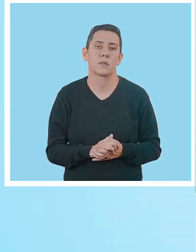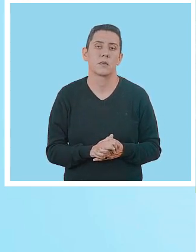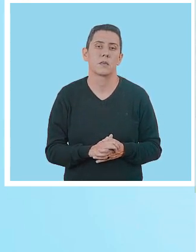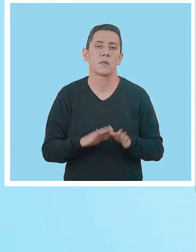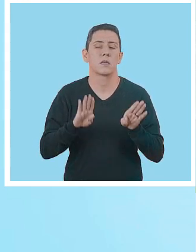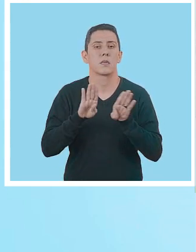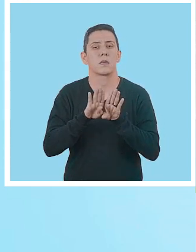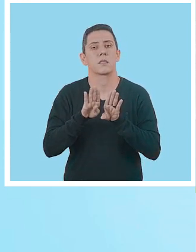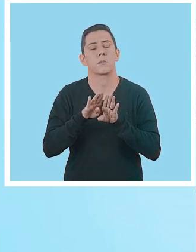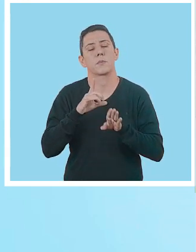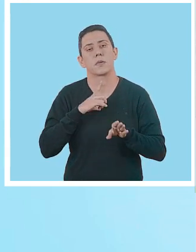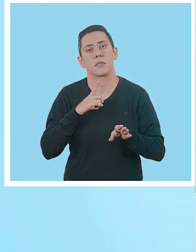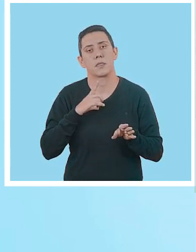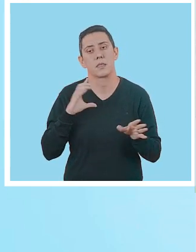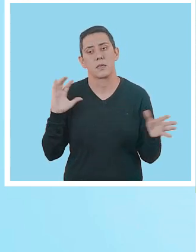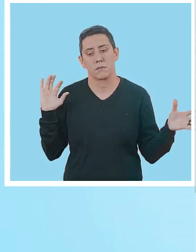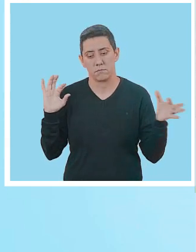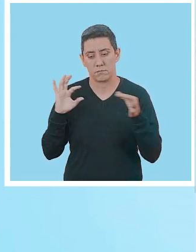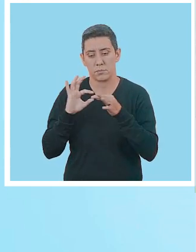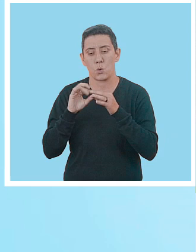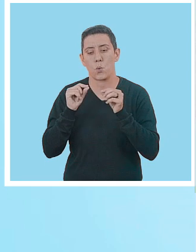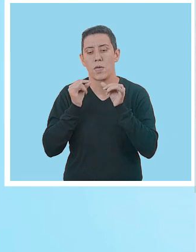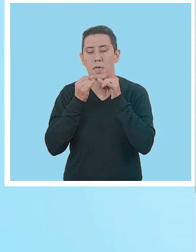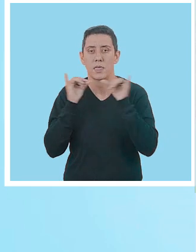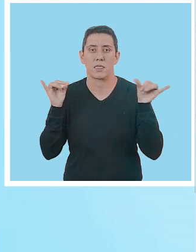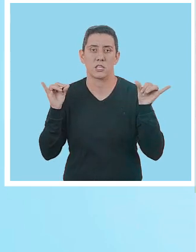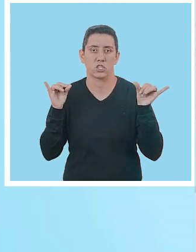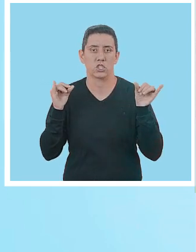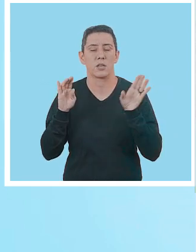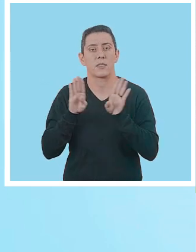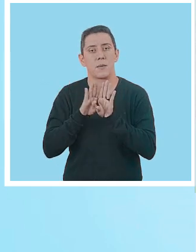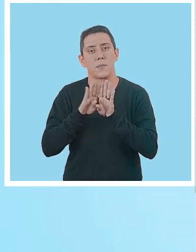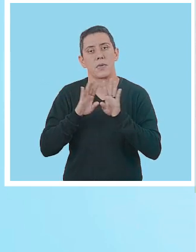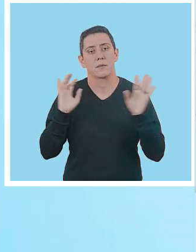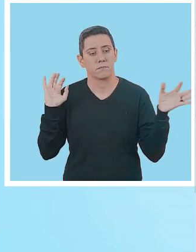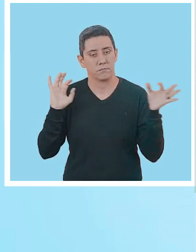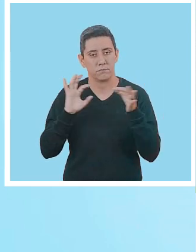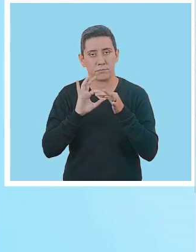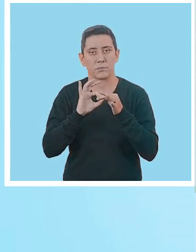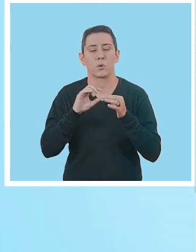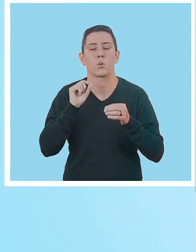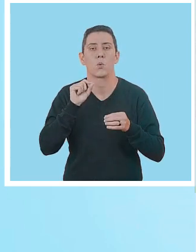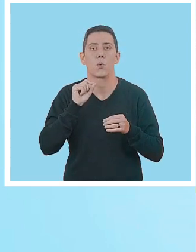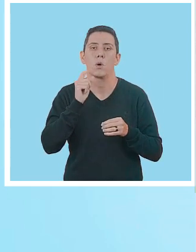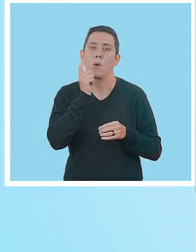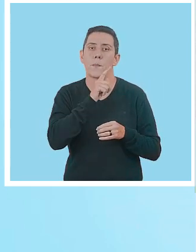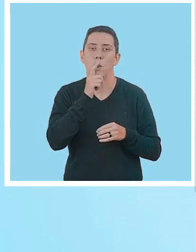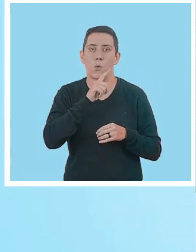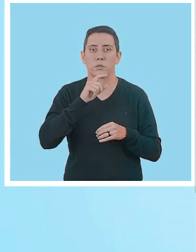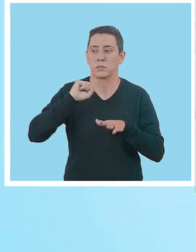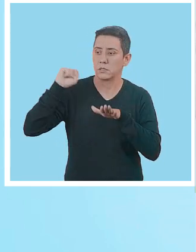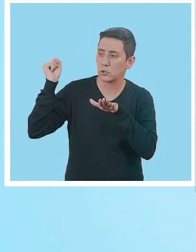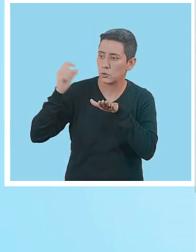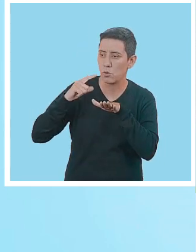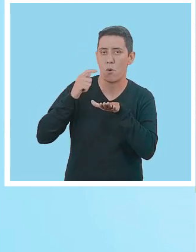a digitalização da energia né então por meio de fontes renováveis